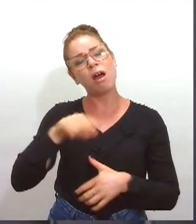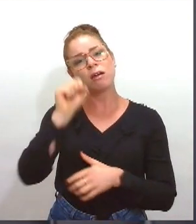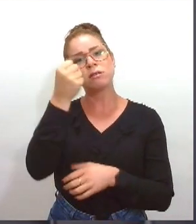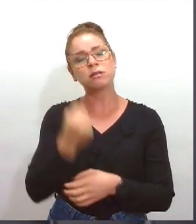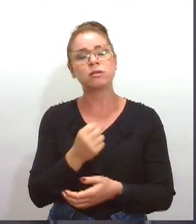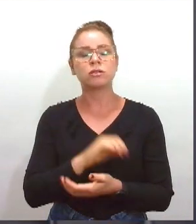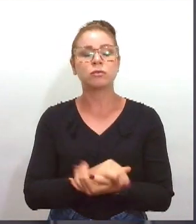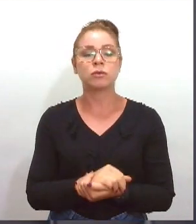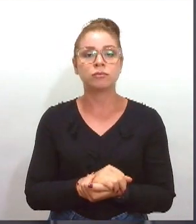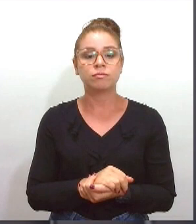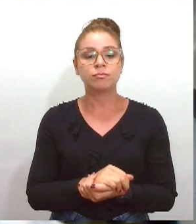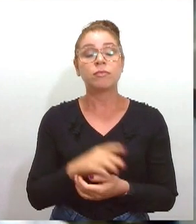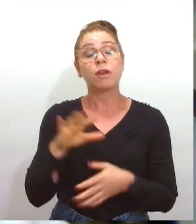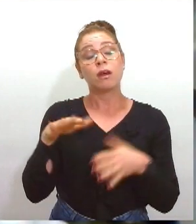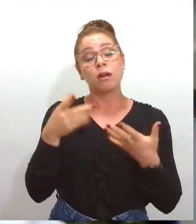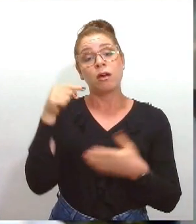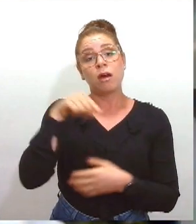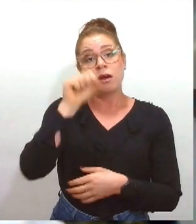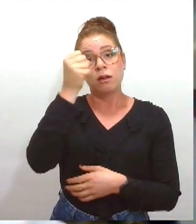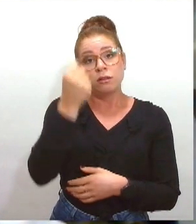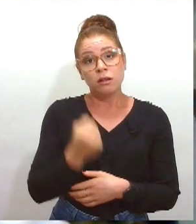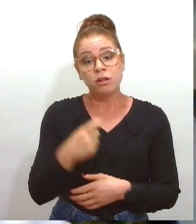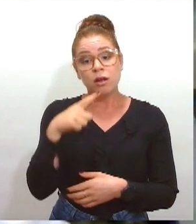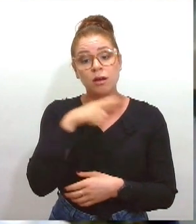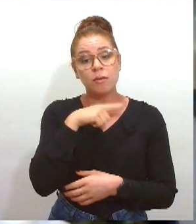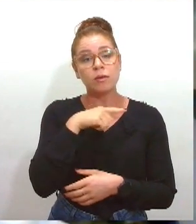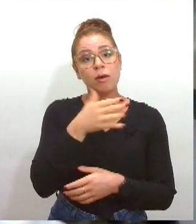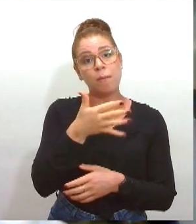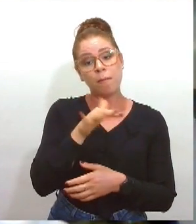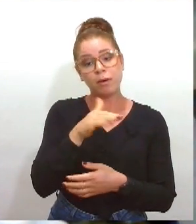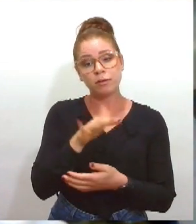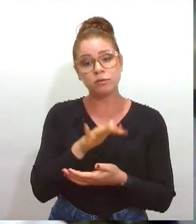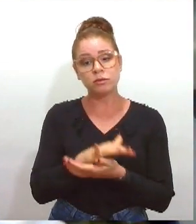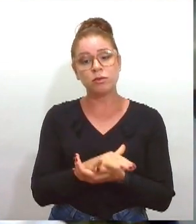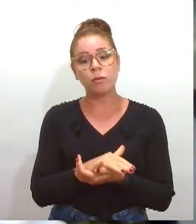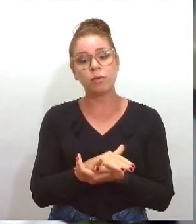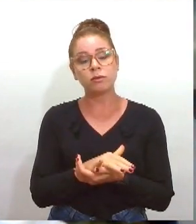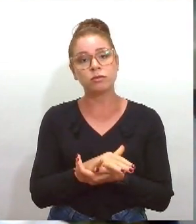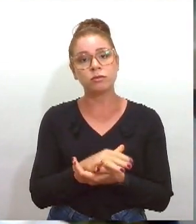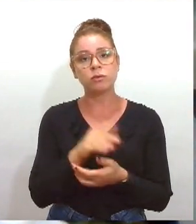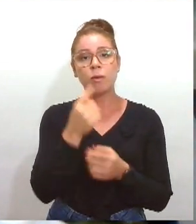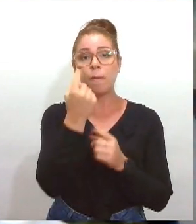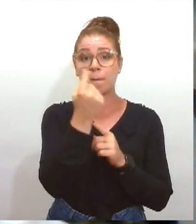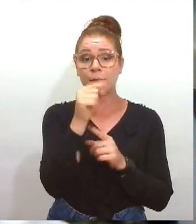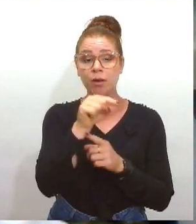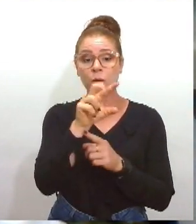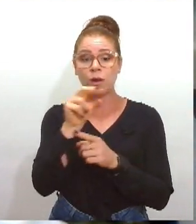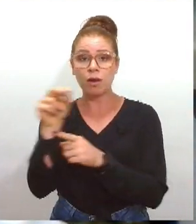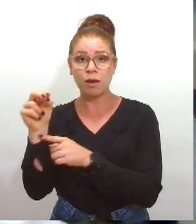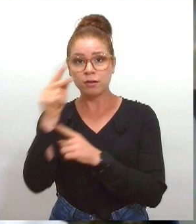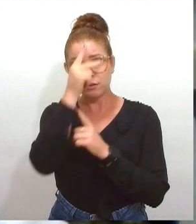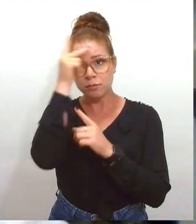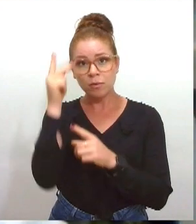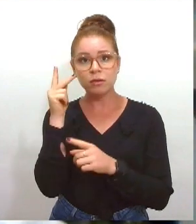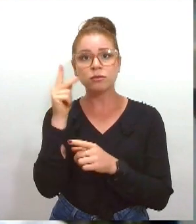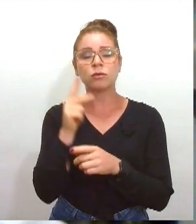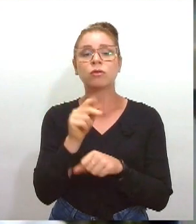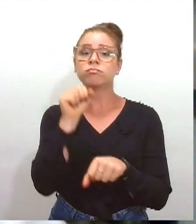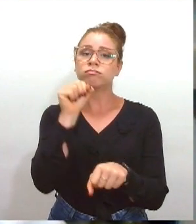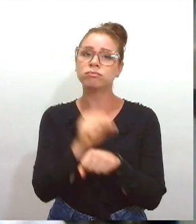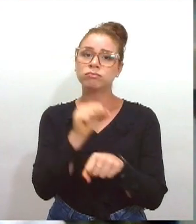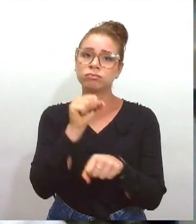no estado de Sergipe nós temos um pouco mais de 1.500 pessoas fazendo alguma modalidade de diálise.